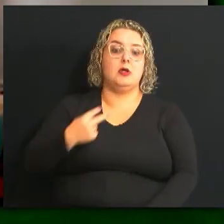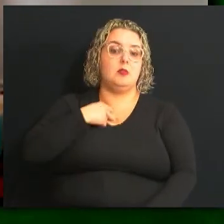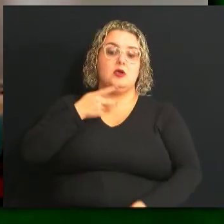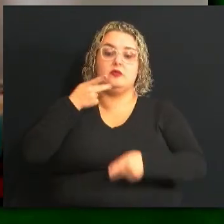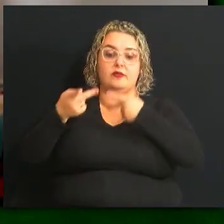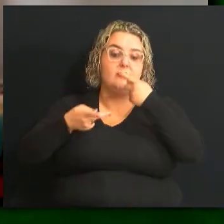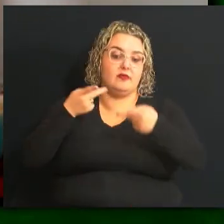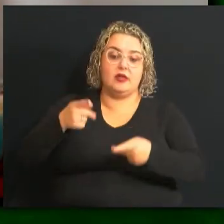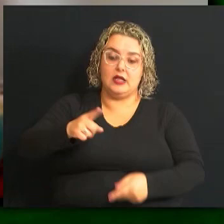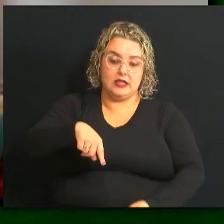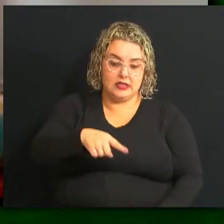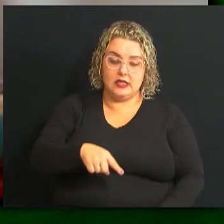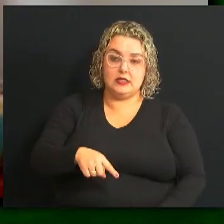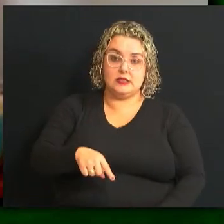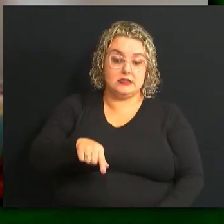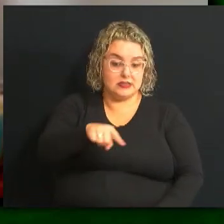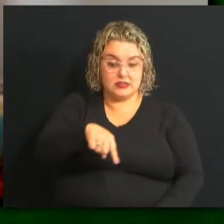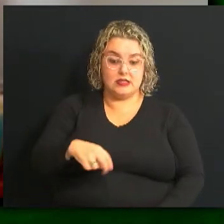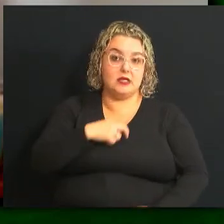eles se coloquem.